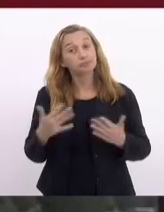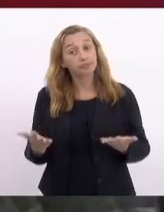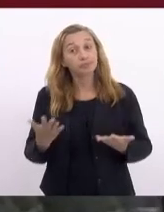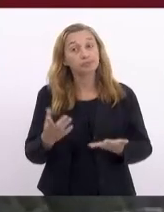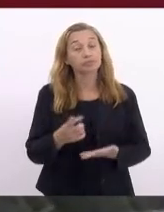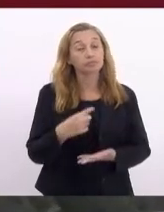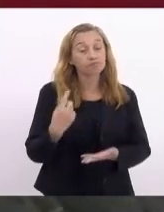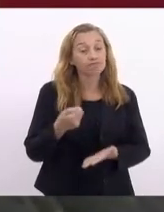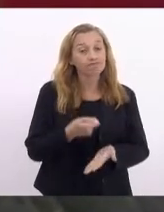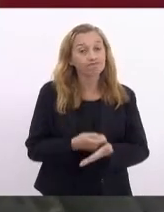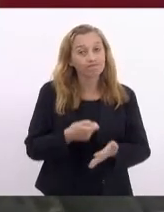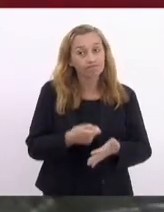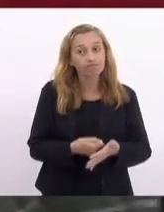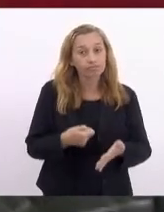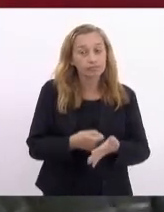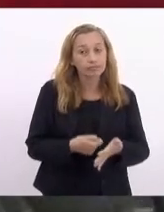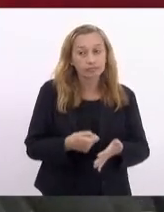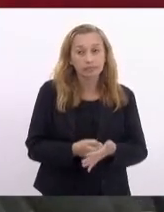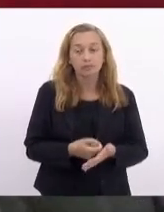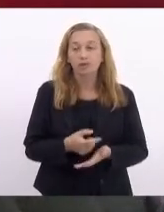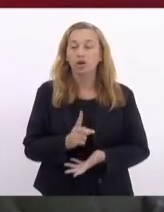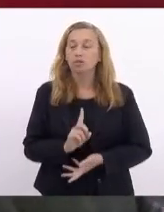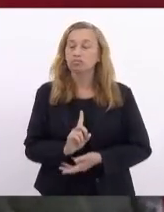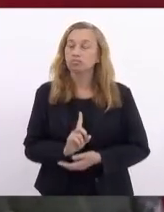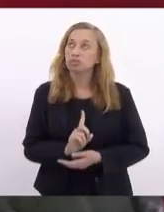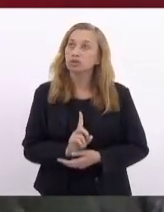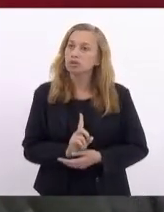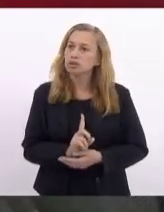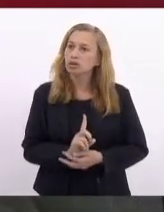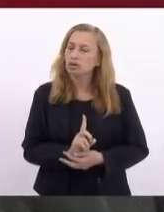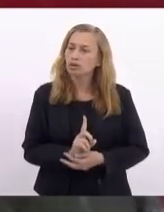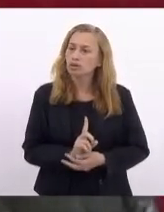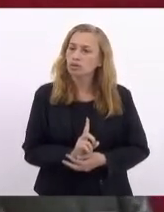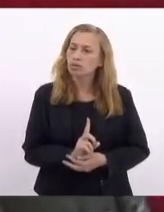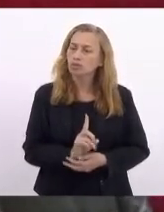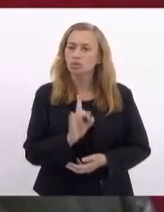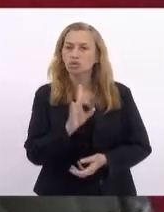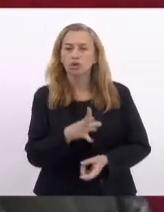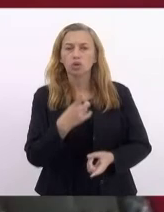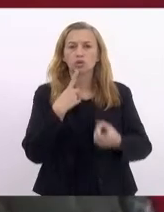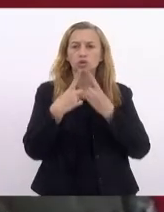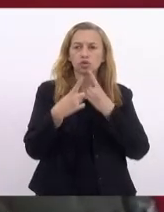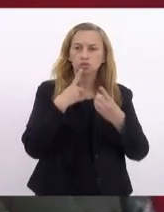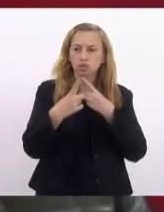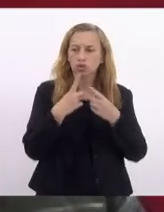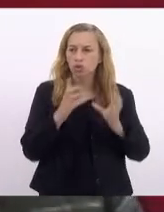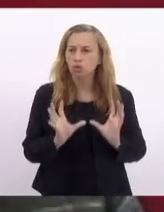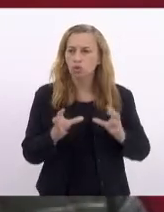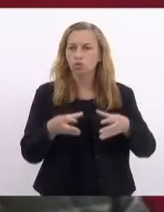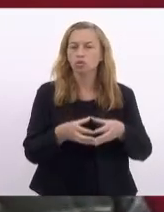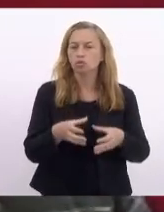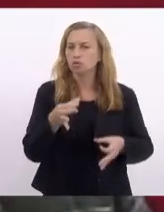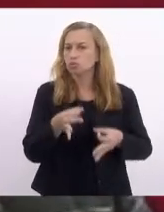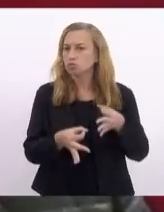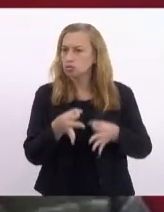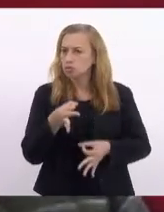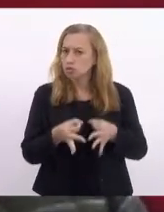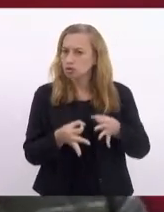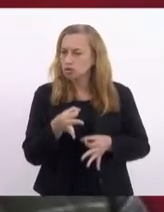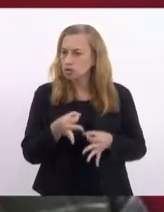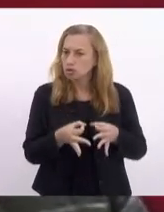nós insistimos que não bastará uma discussão em sede da Comissão de Constituição e